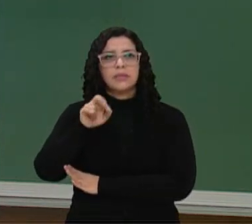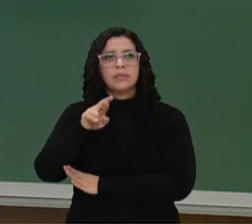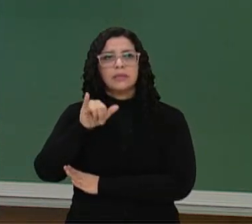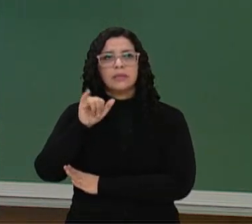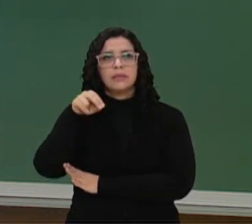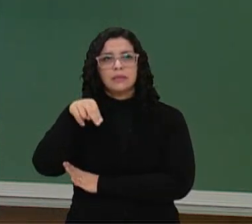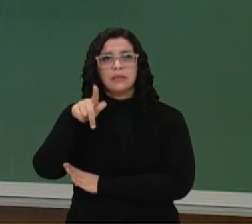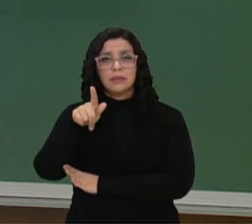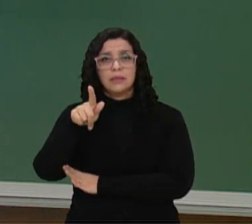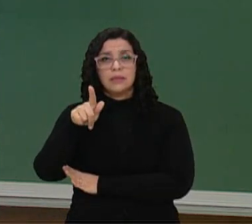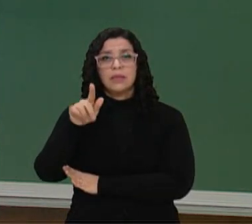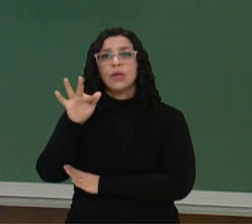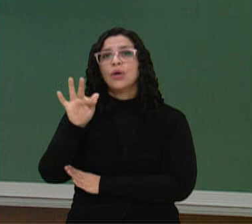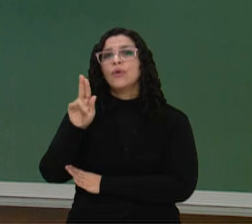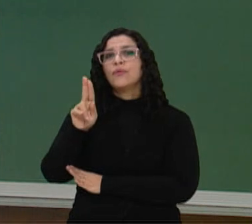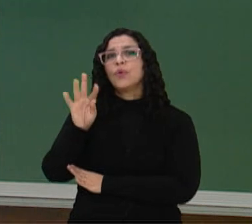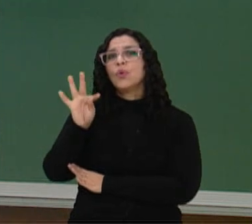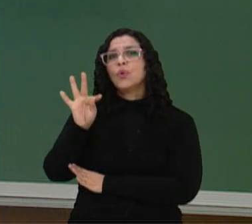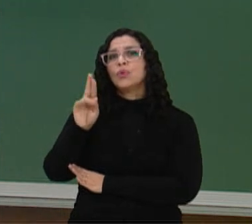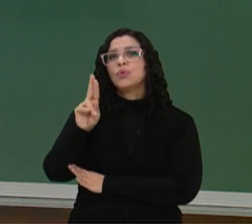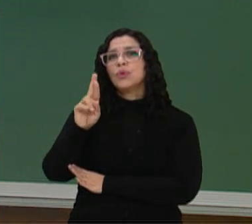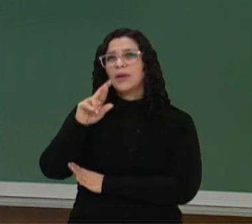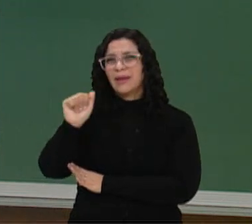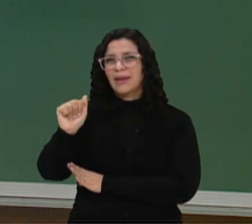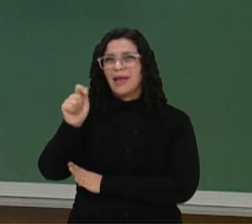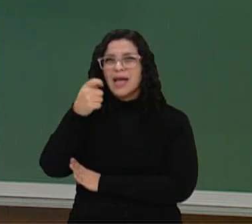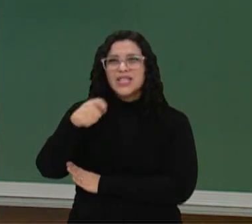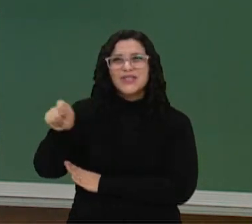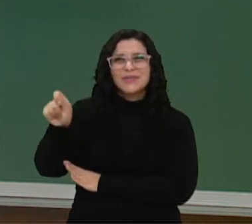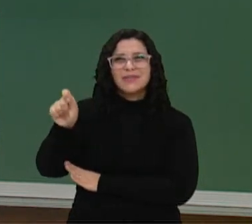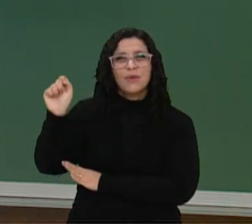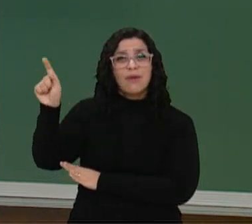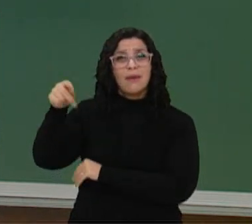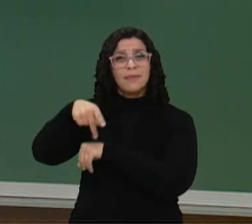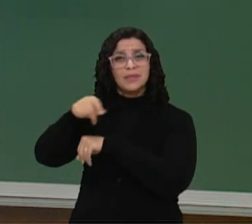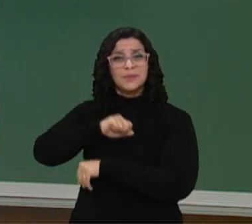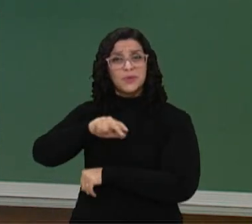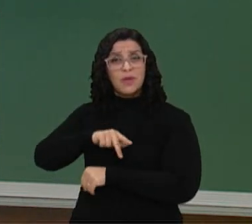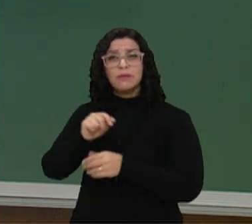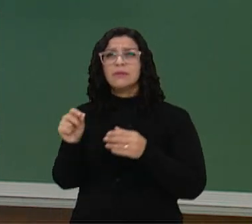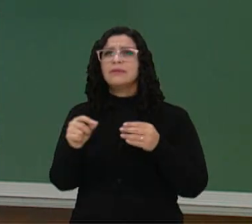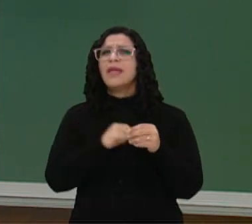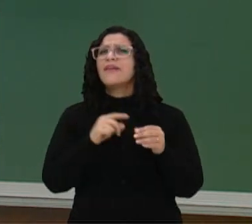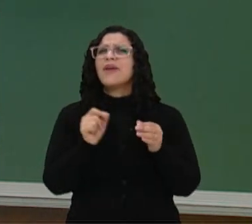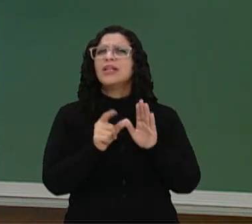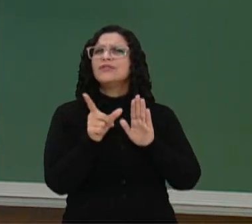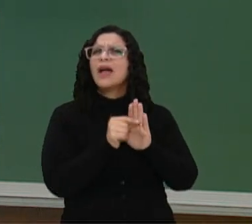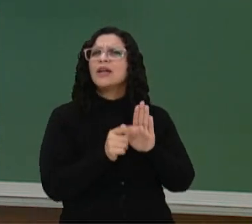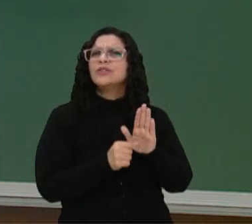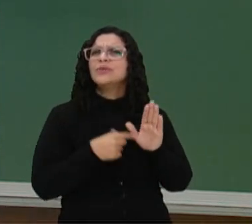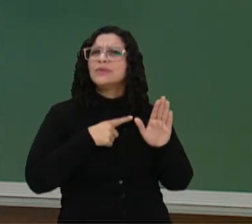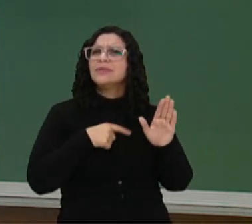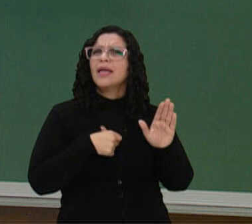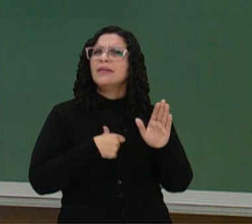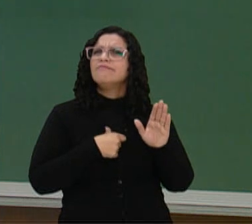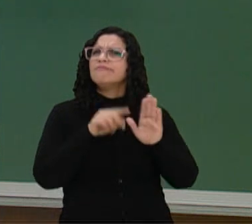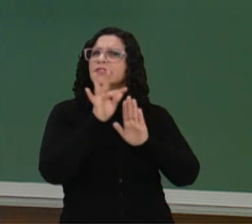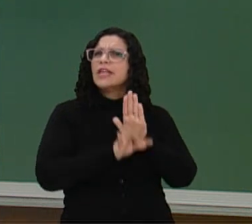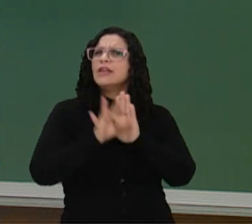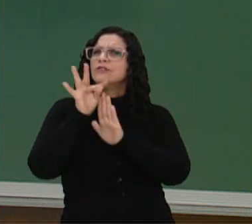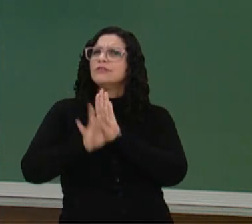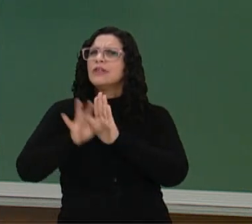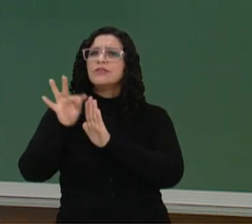instituição, dessa associação, na verdade, né? E ver os demais artigos. Tem muito artigo bom lá, destinado